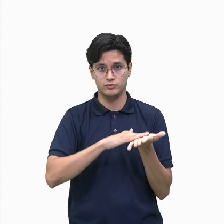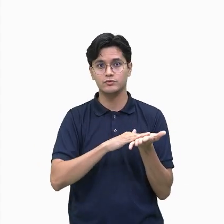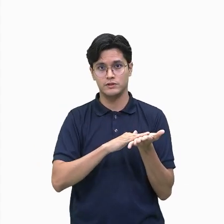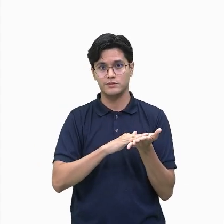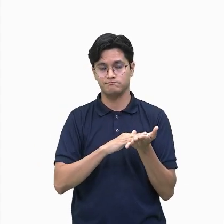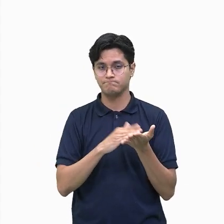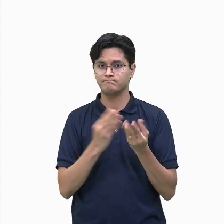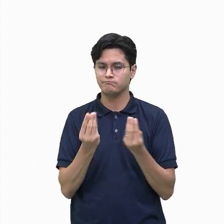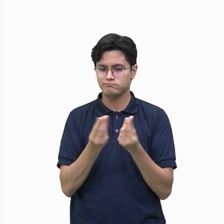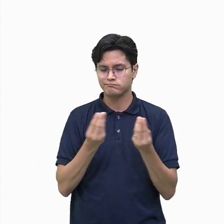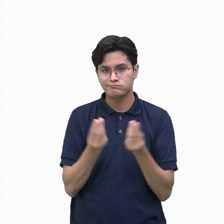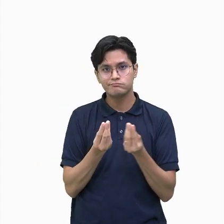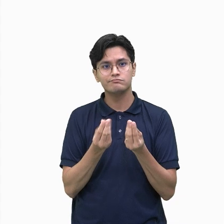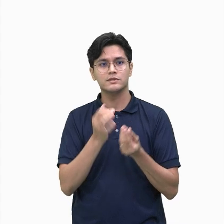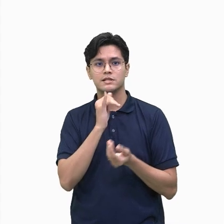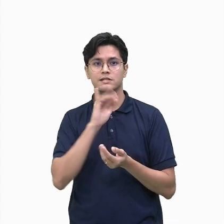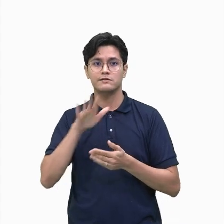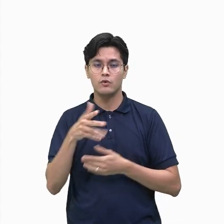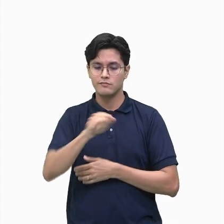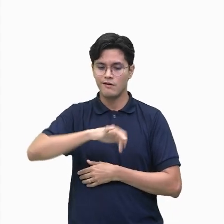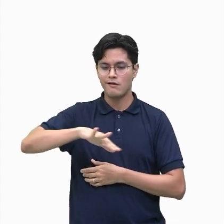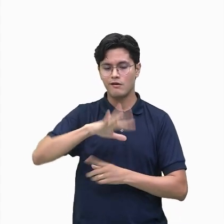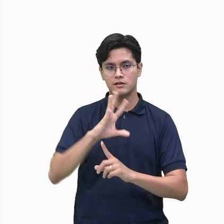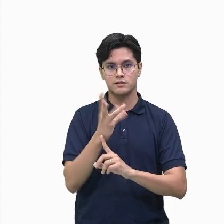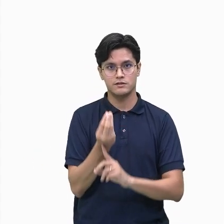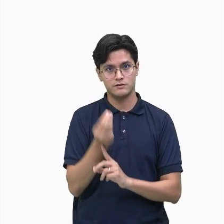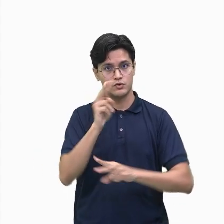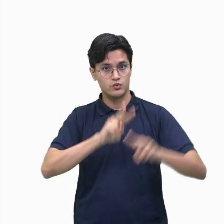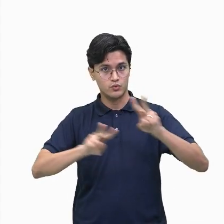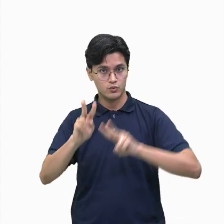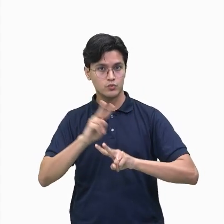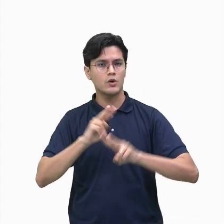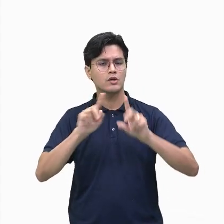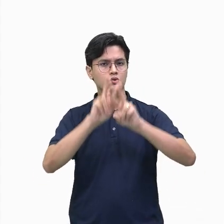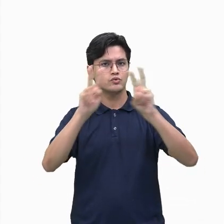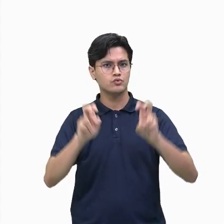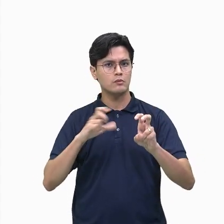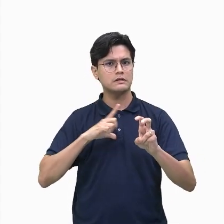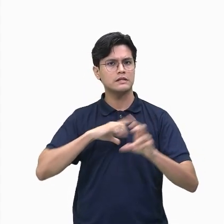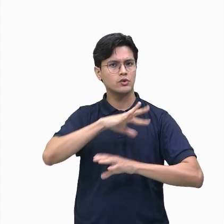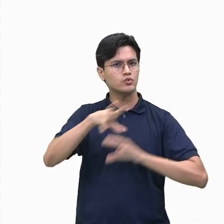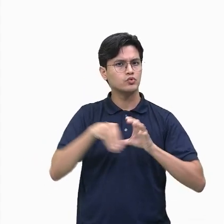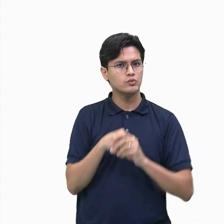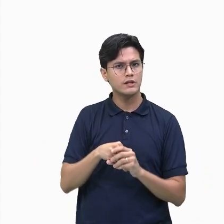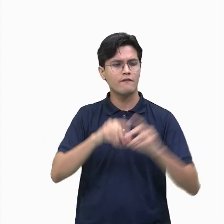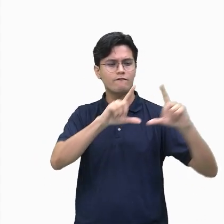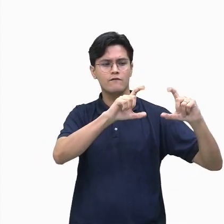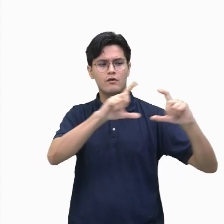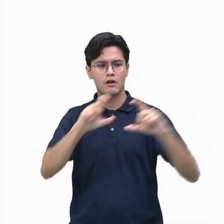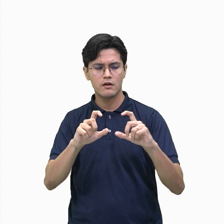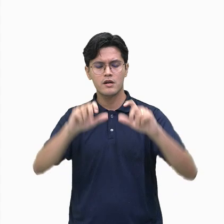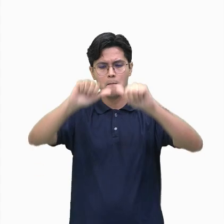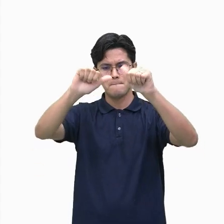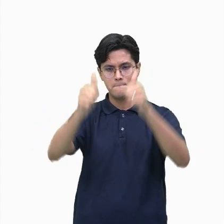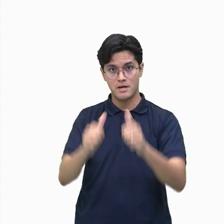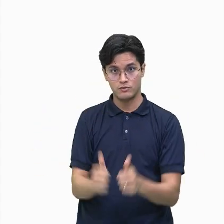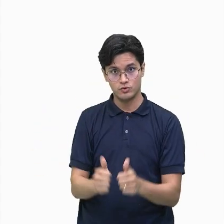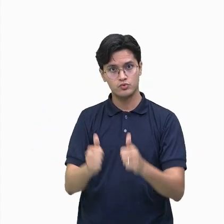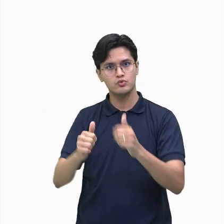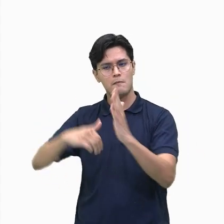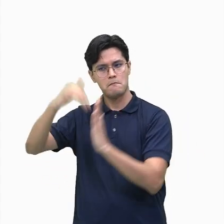quê? Pintura, escultura, desenho, fotografia. E isso define o quê? A linha